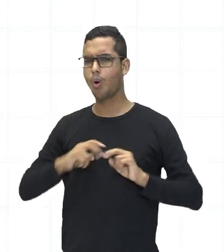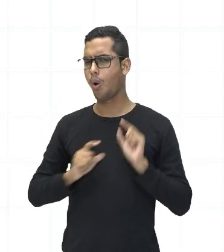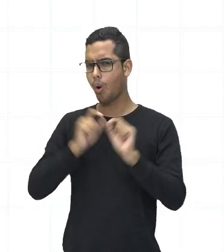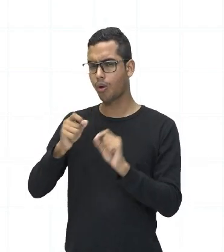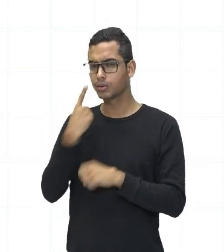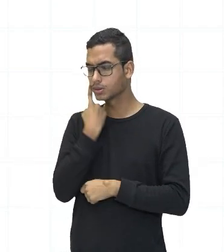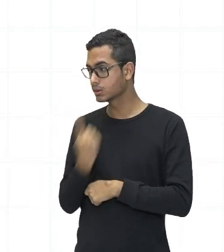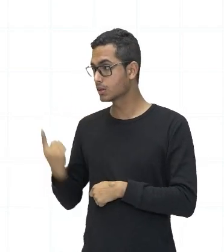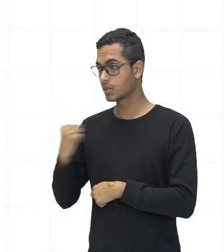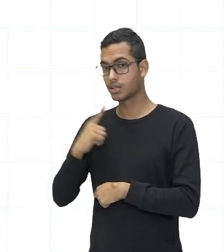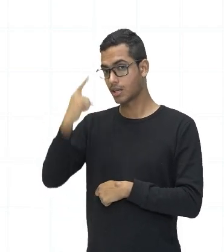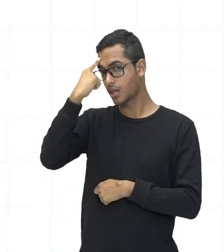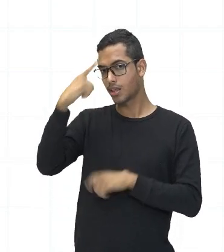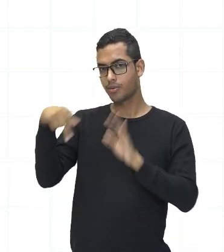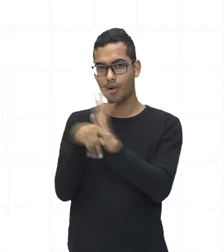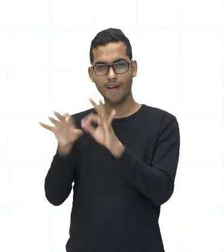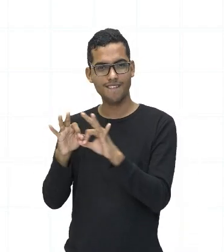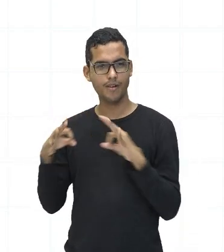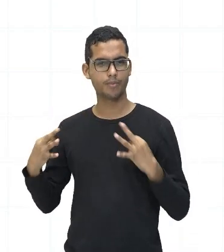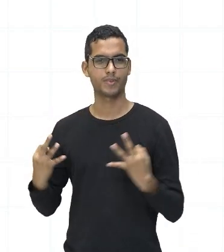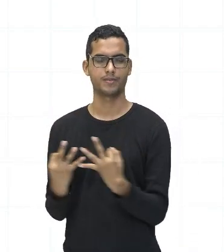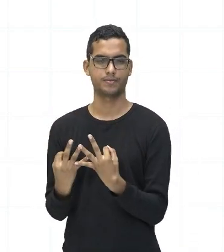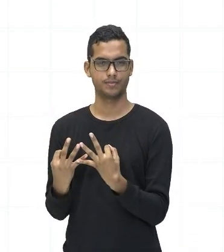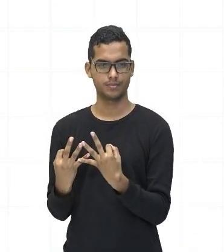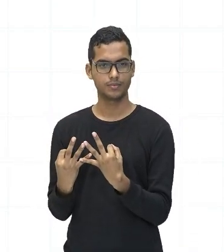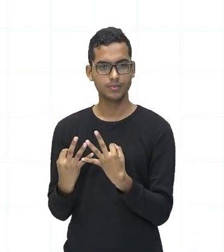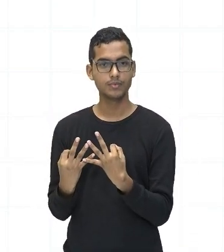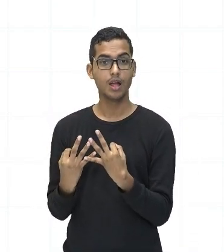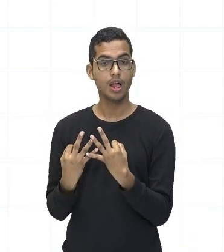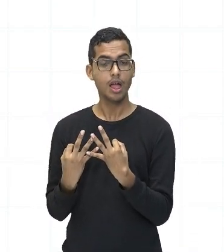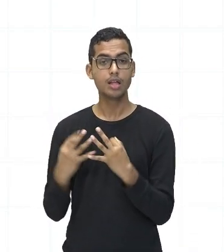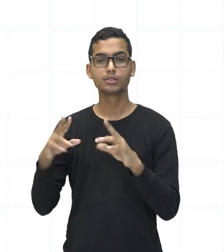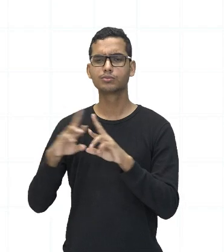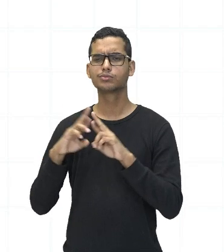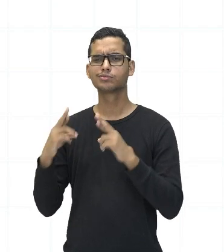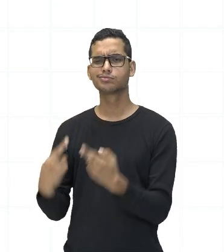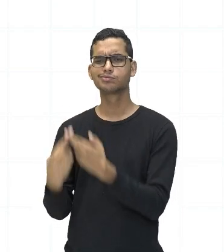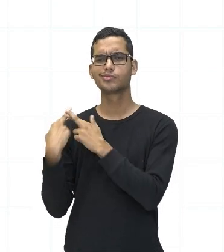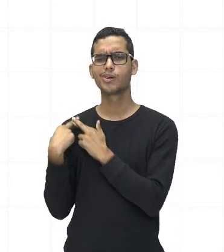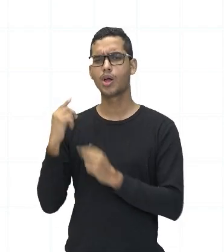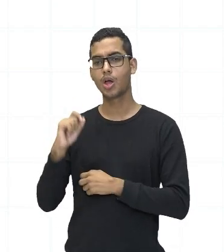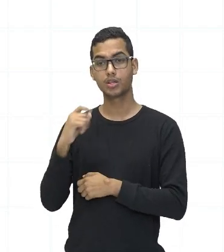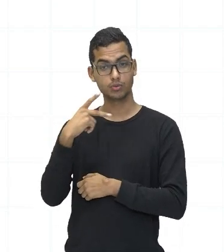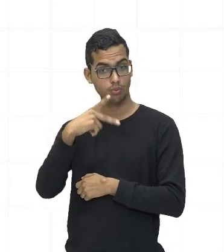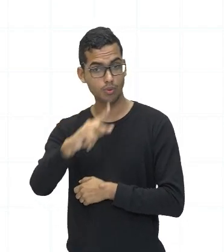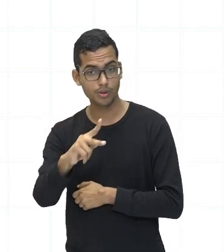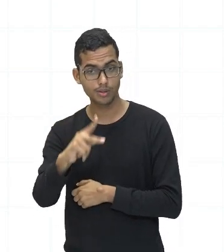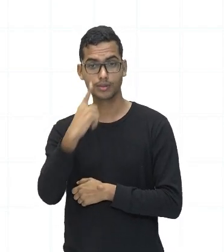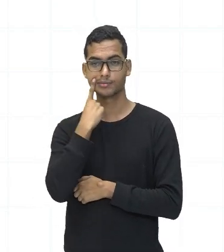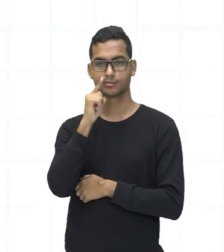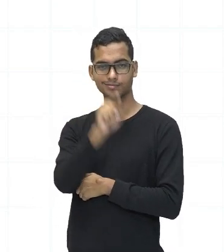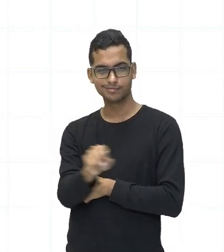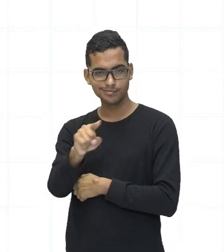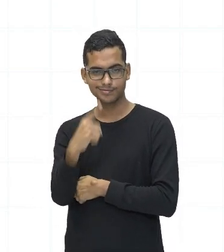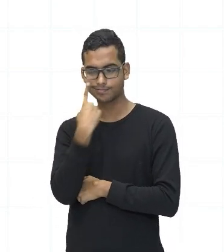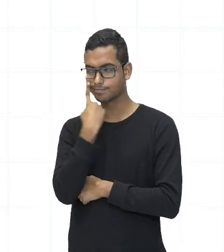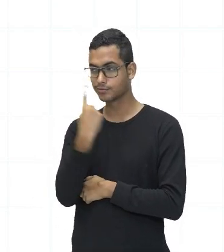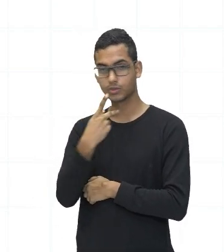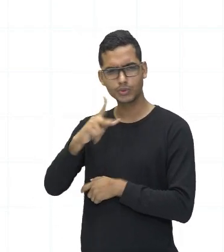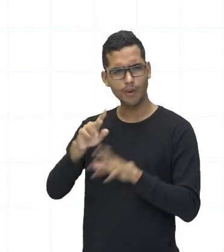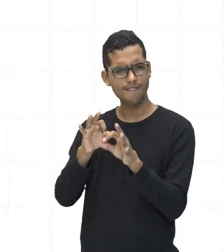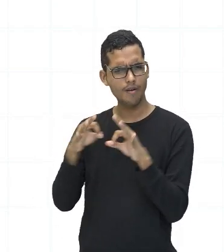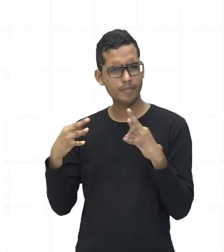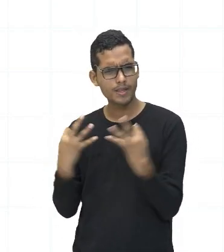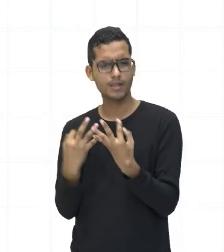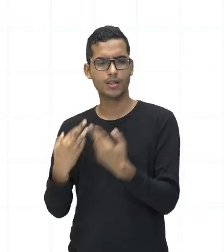da família. É a família que é sua responsabilidade. Ele fala com você e depois ele diz sua